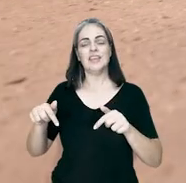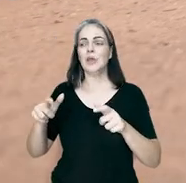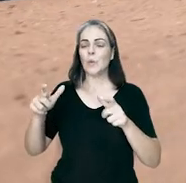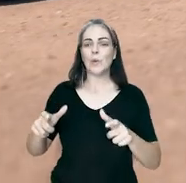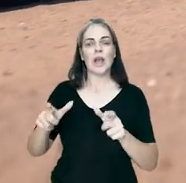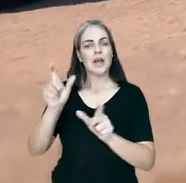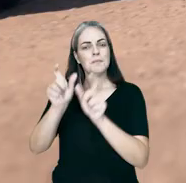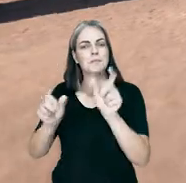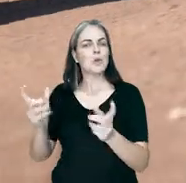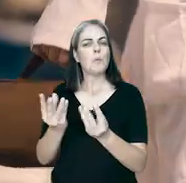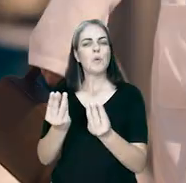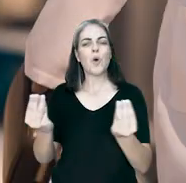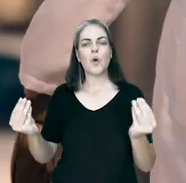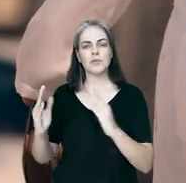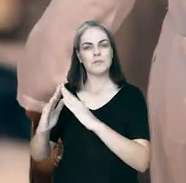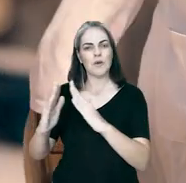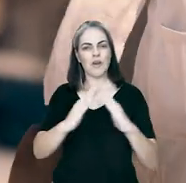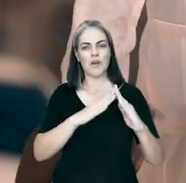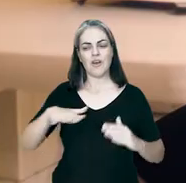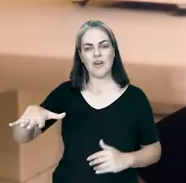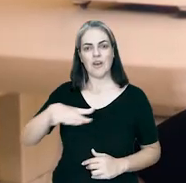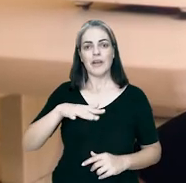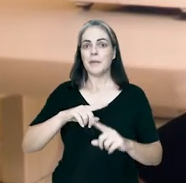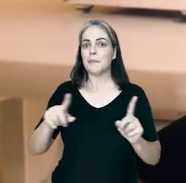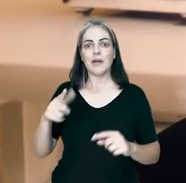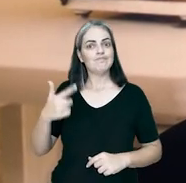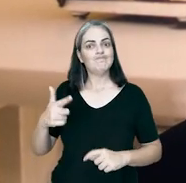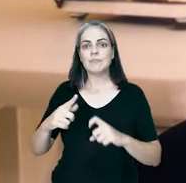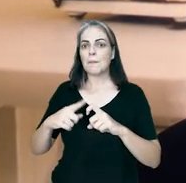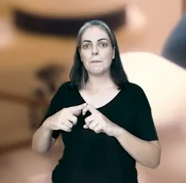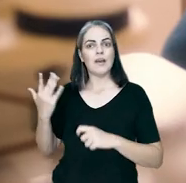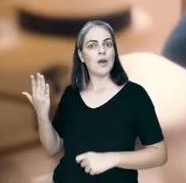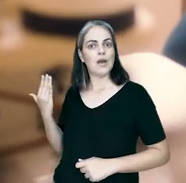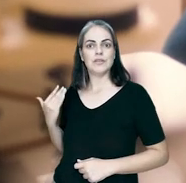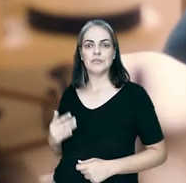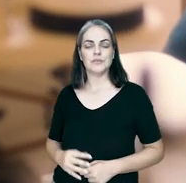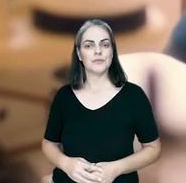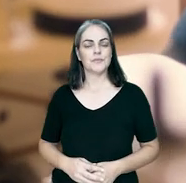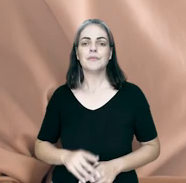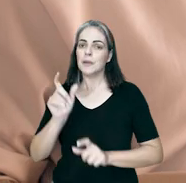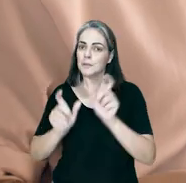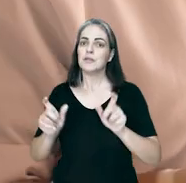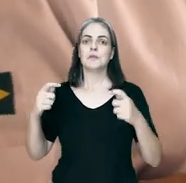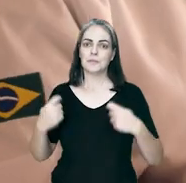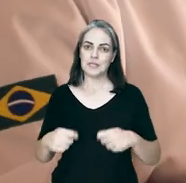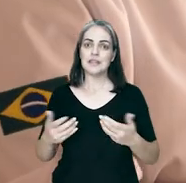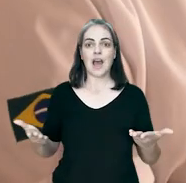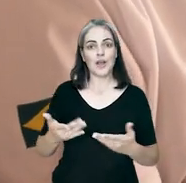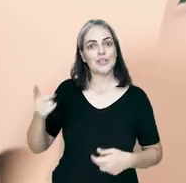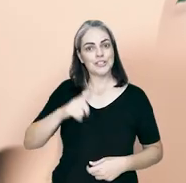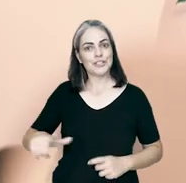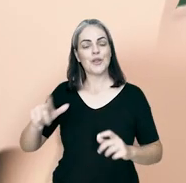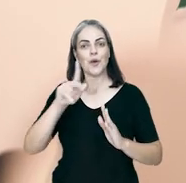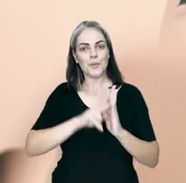um local que tem muitos habitantes e um local que não tinha médico. As pessoas precisam disso e a volta